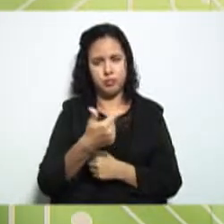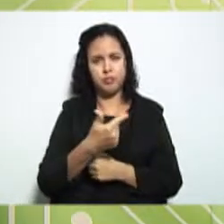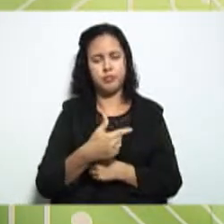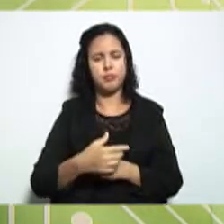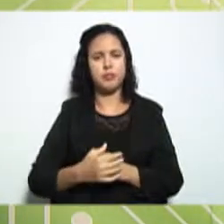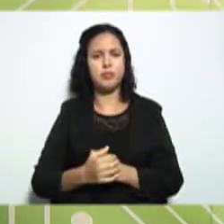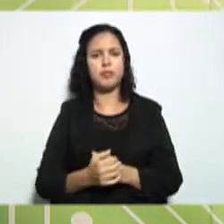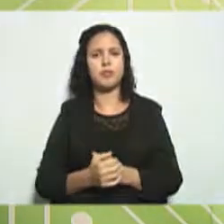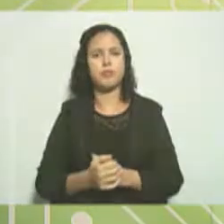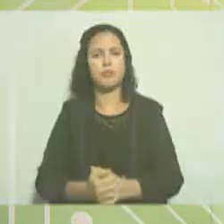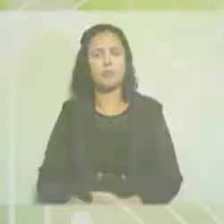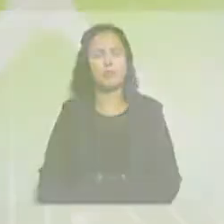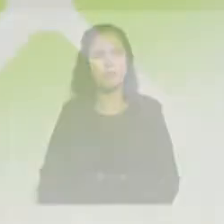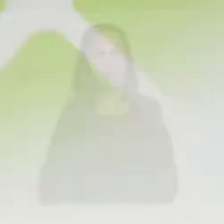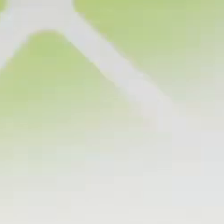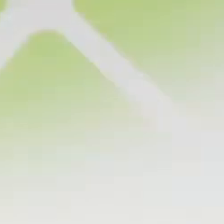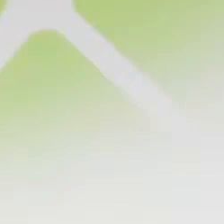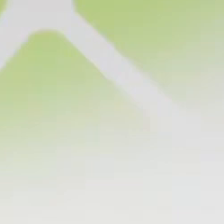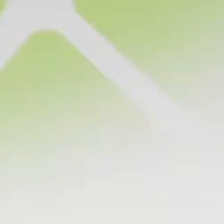hoje?